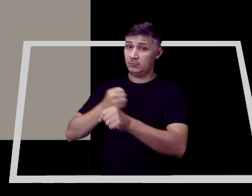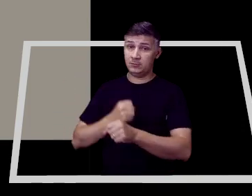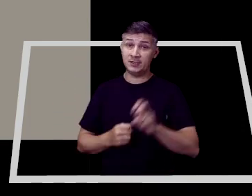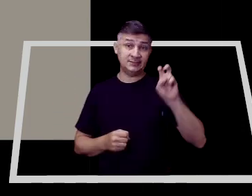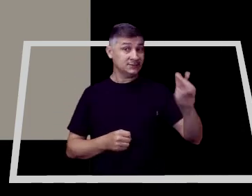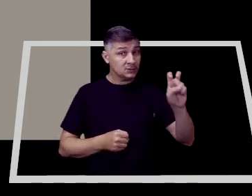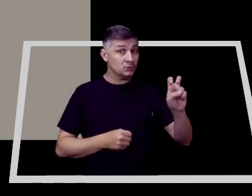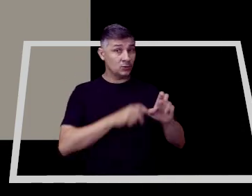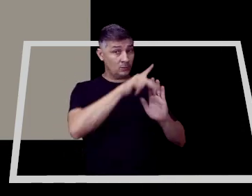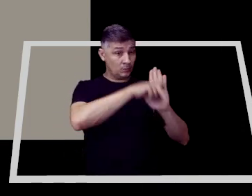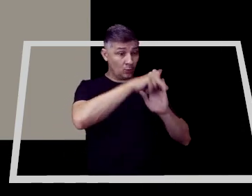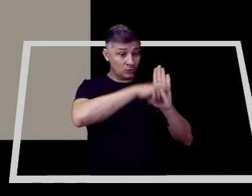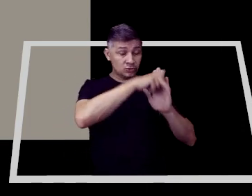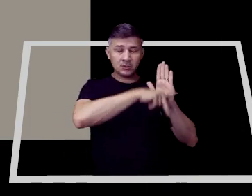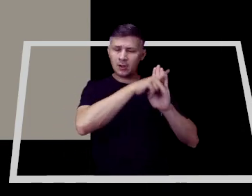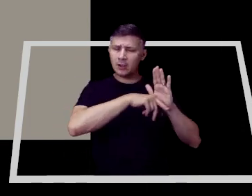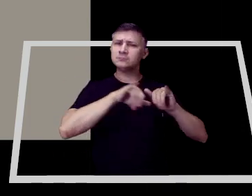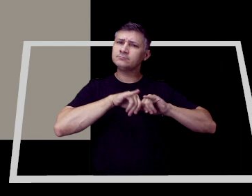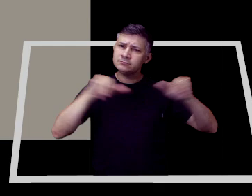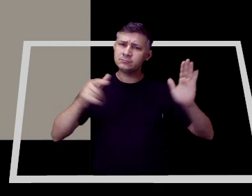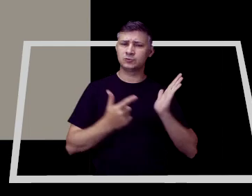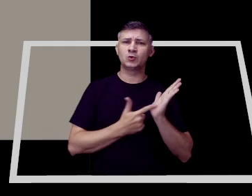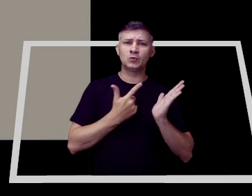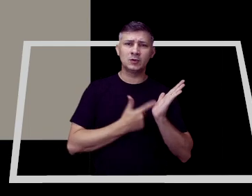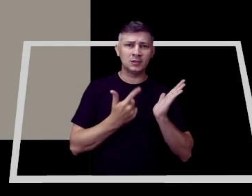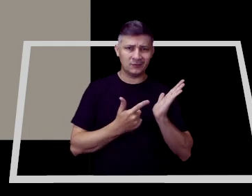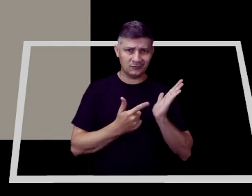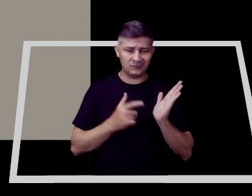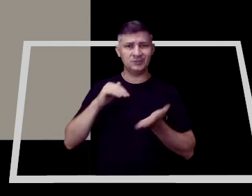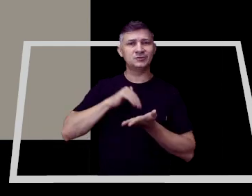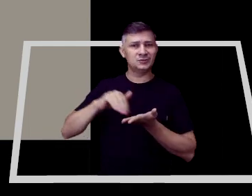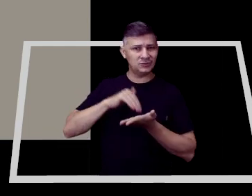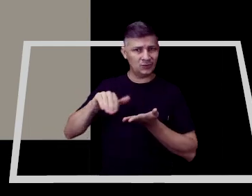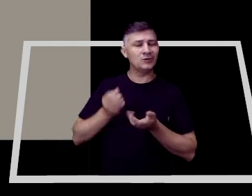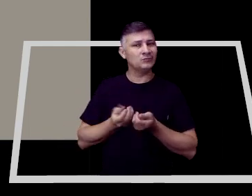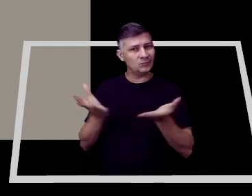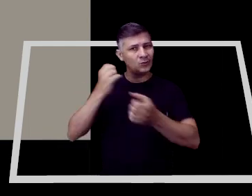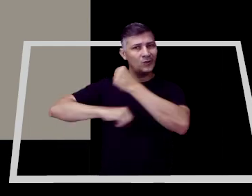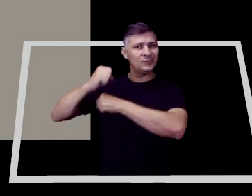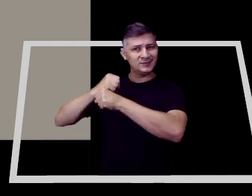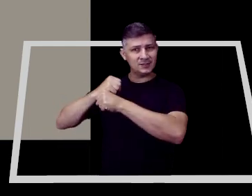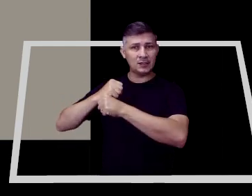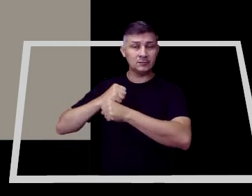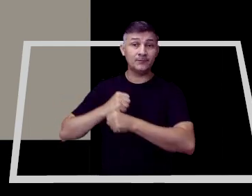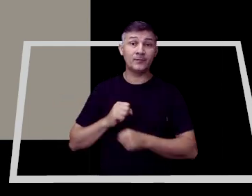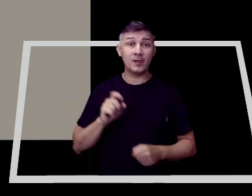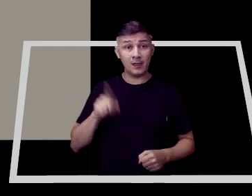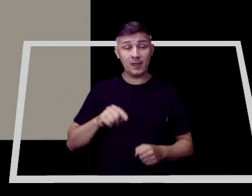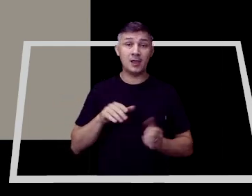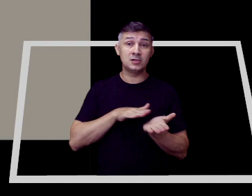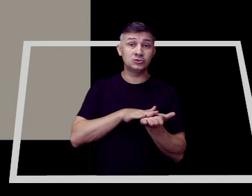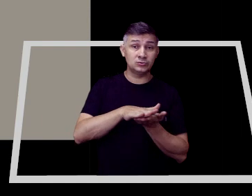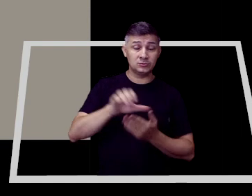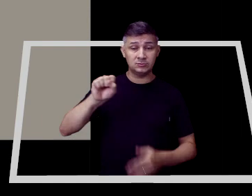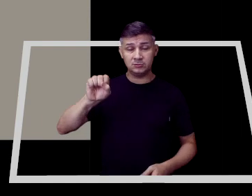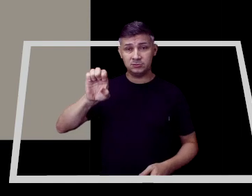também 5 projetos que estão publicados no livro que o escritório lançou ano passado,